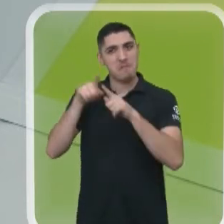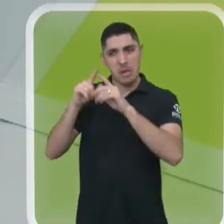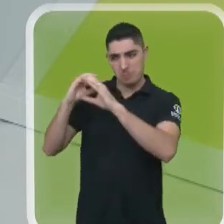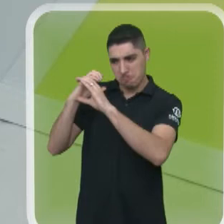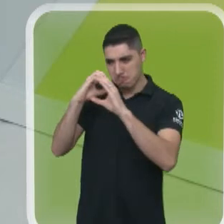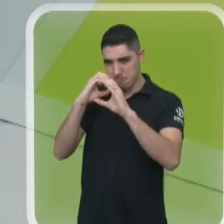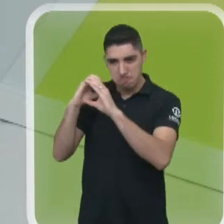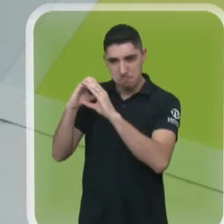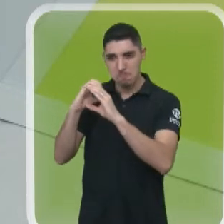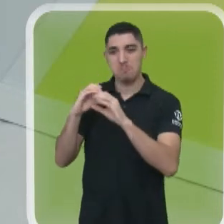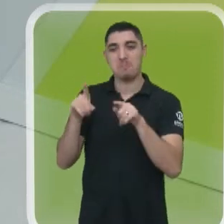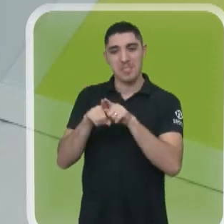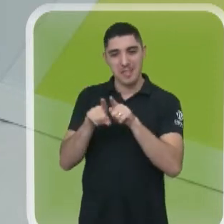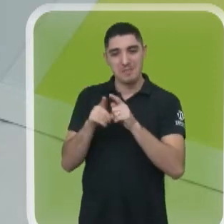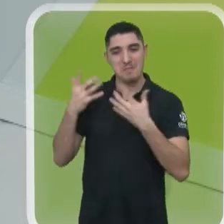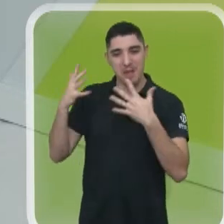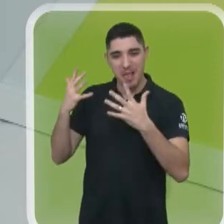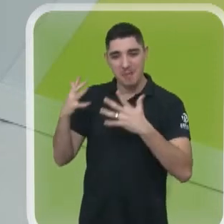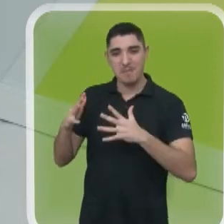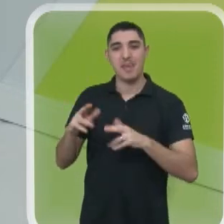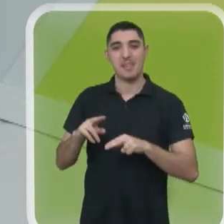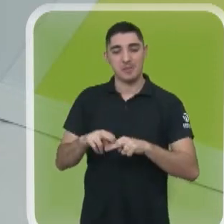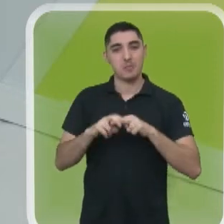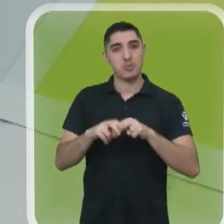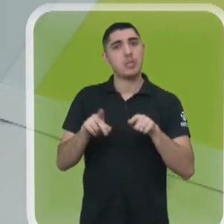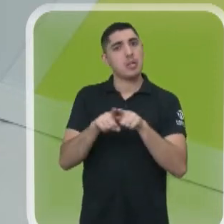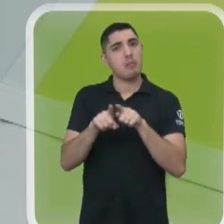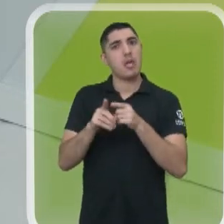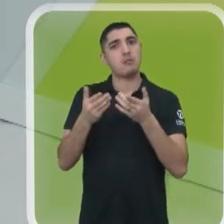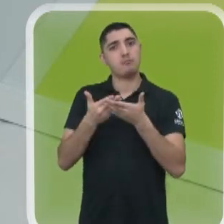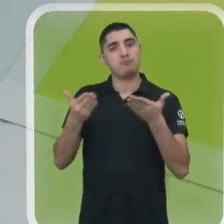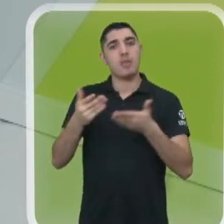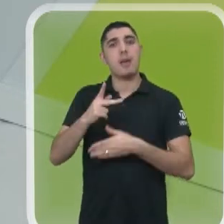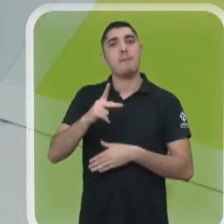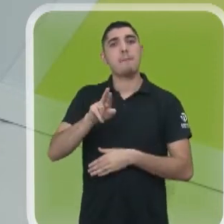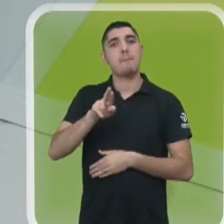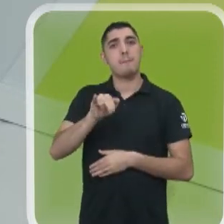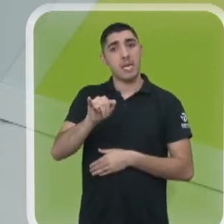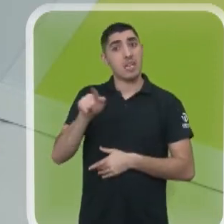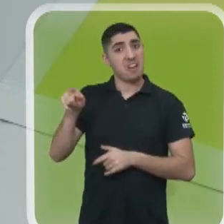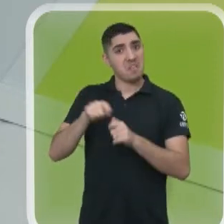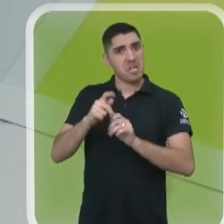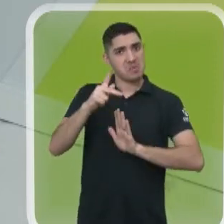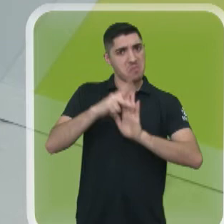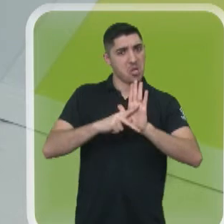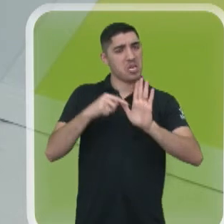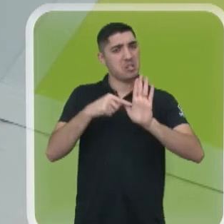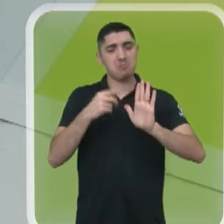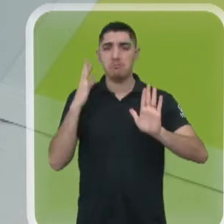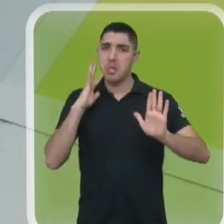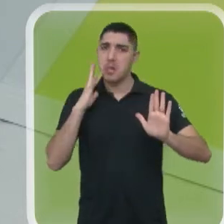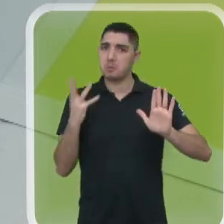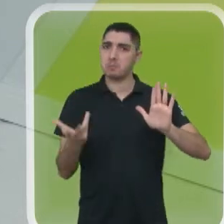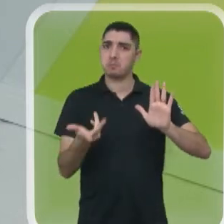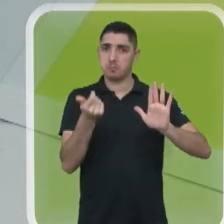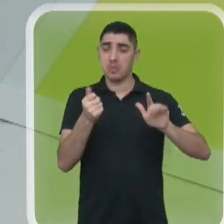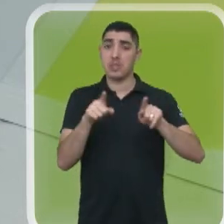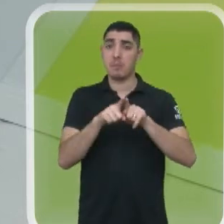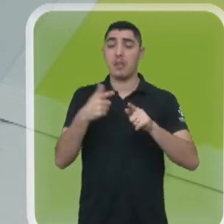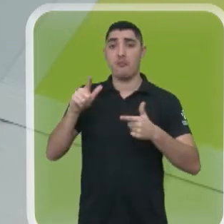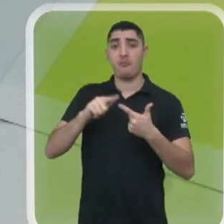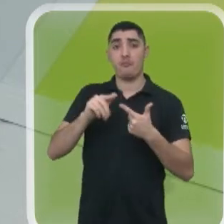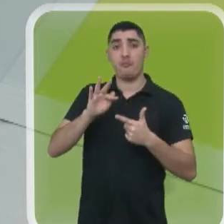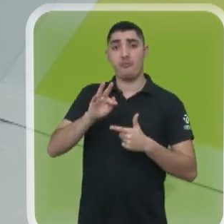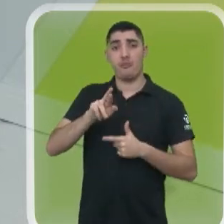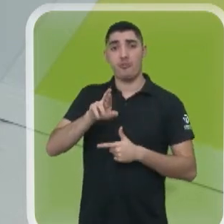imagens lá fez imagens também dessa matéria e parabéns para pregar que fez esse projeto muito bacana afragia na costa